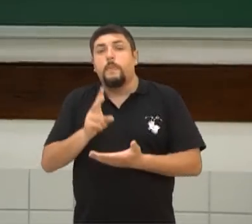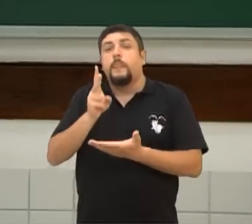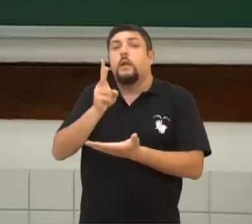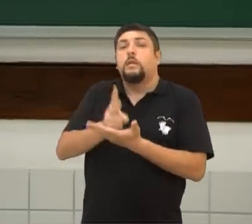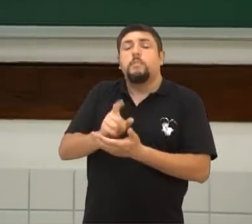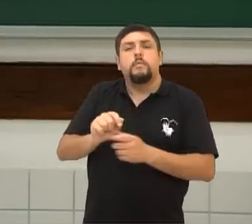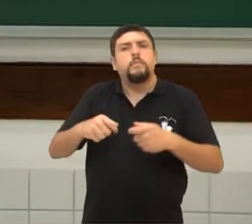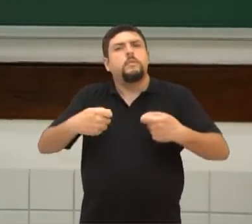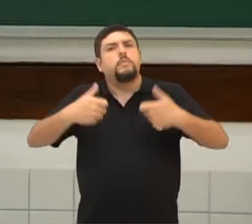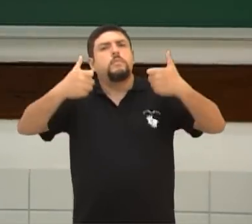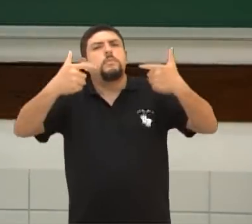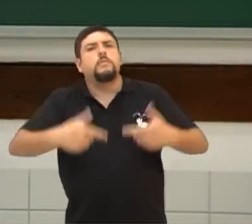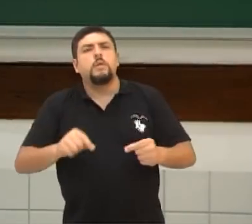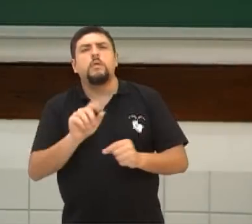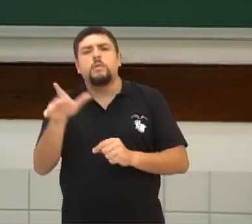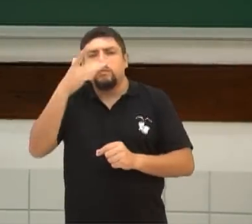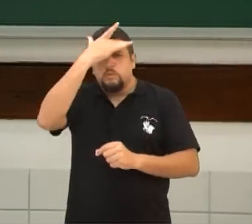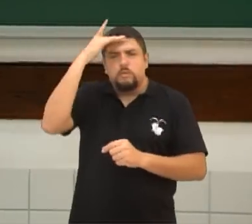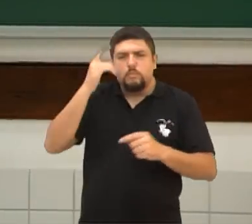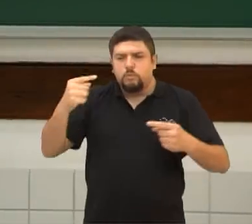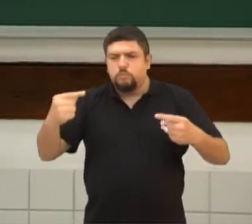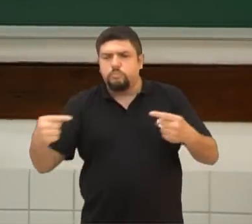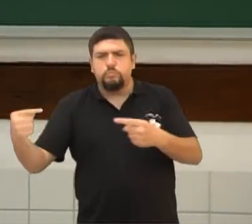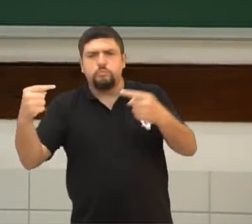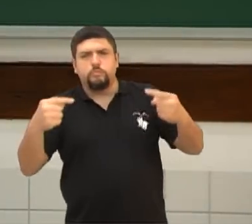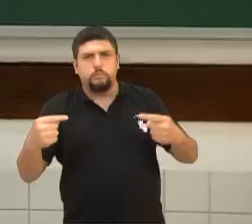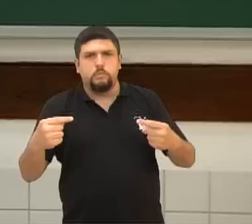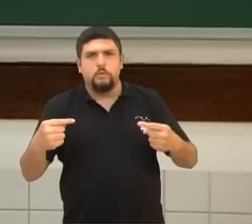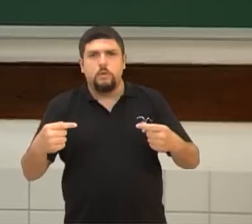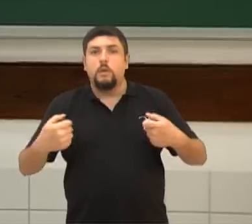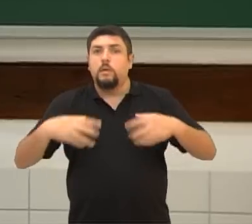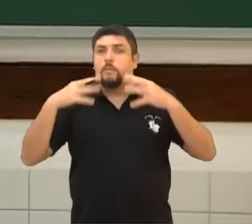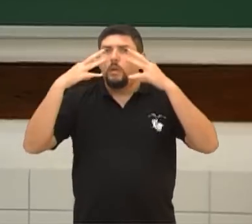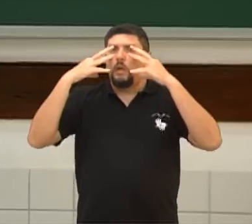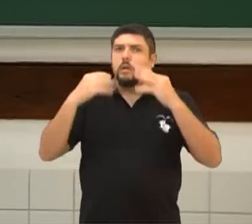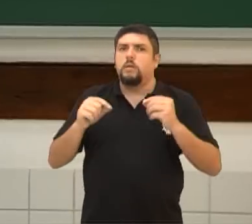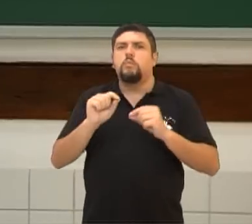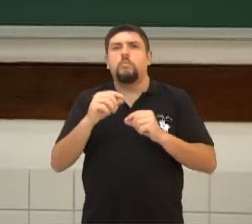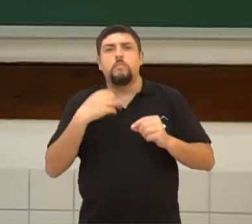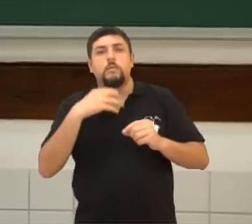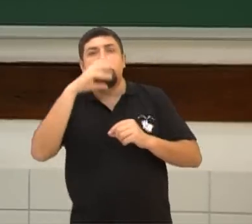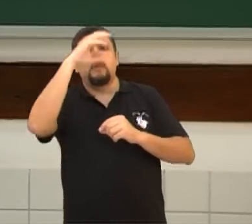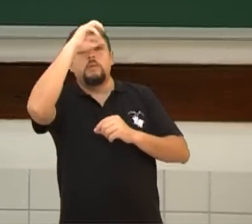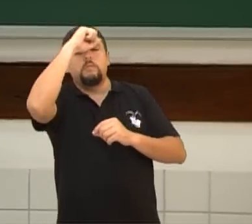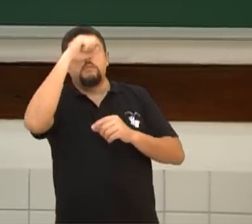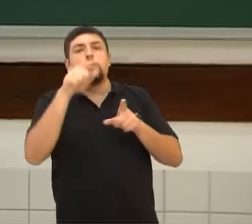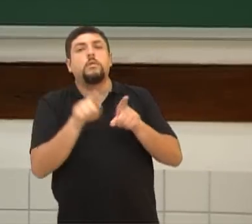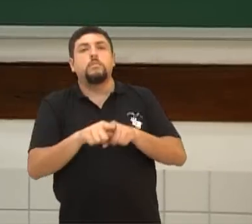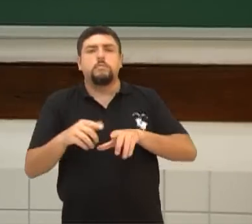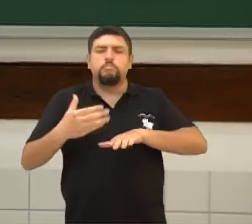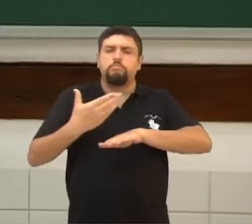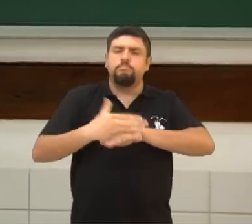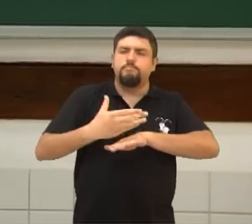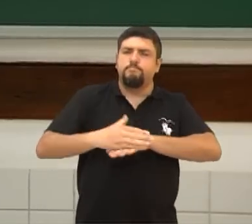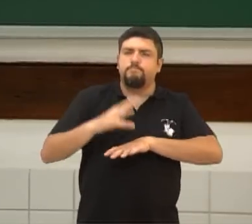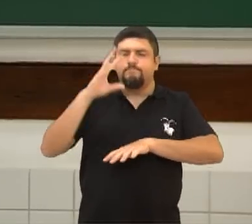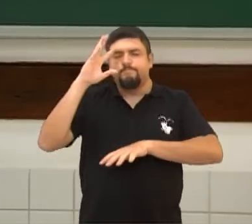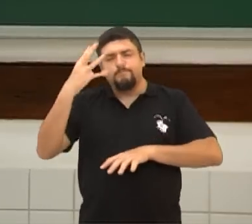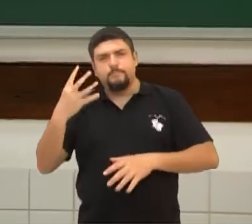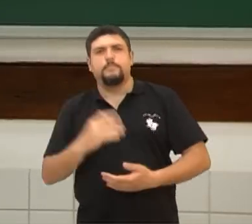nas pessoas do discurso, a importância da gente prestar atenção, que a gente aprende e está resolvido. Vamos